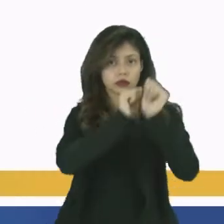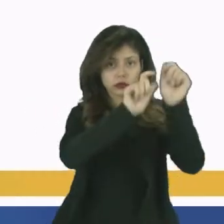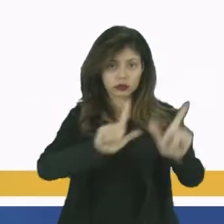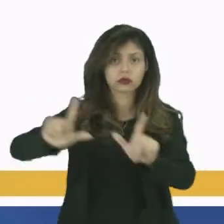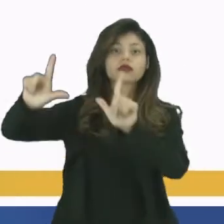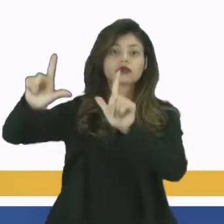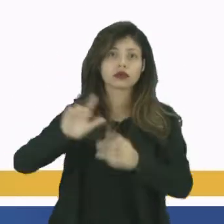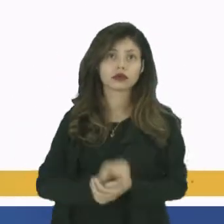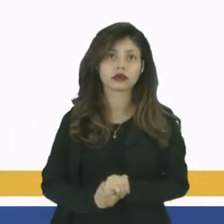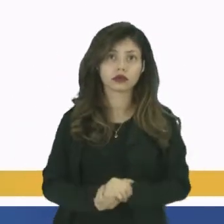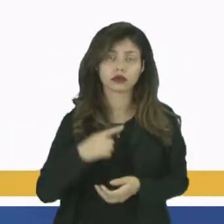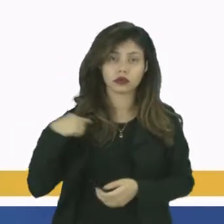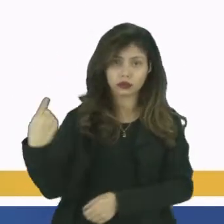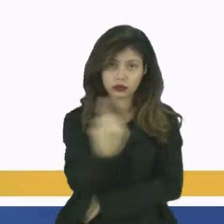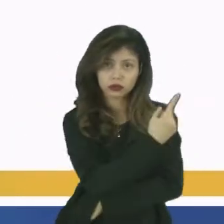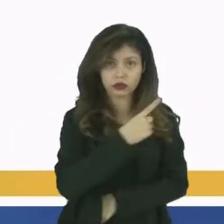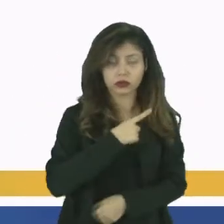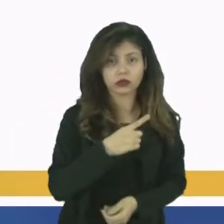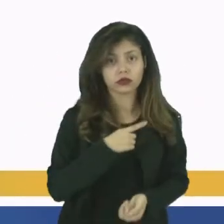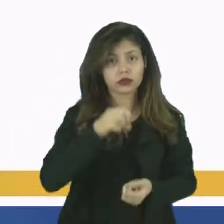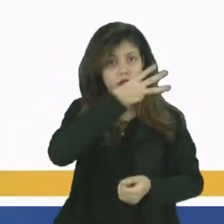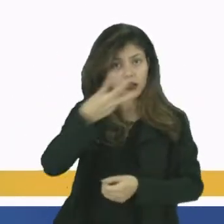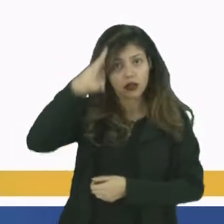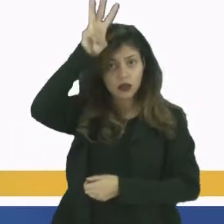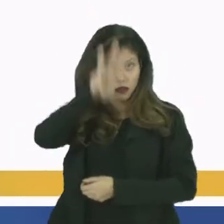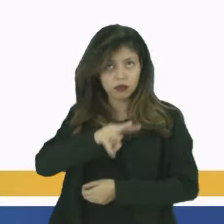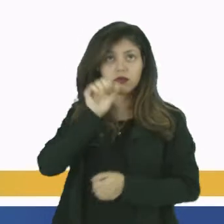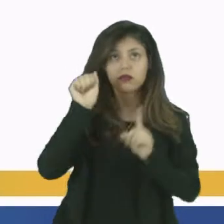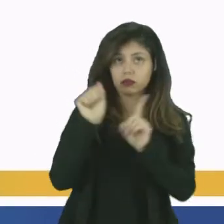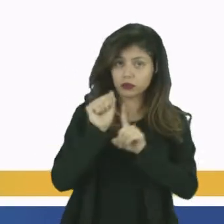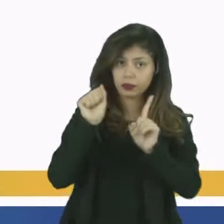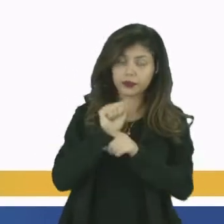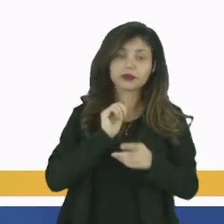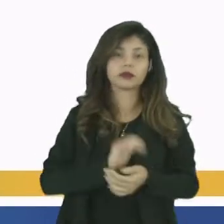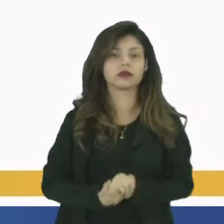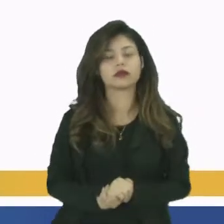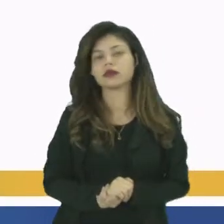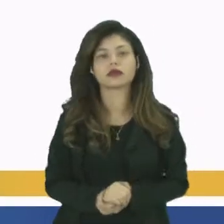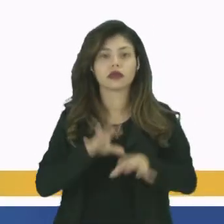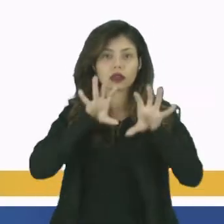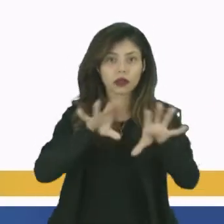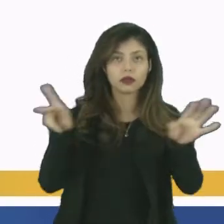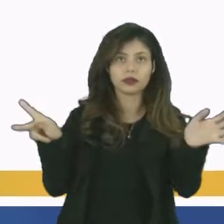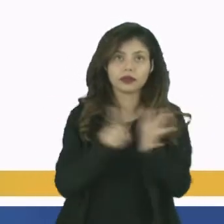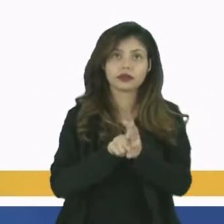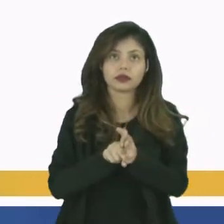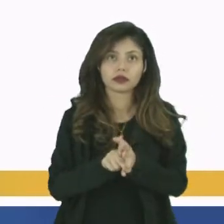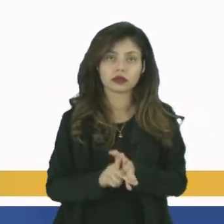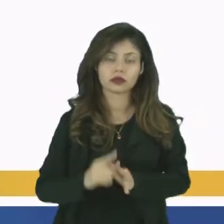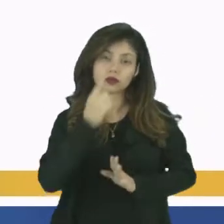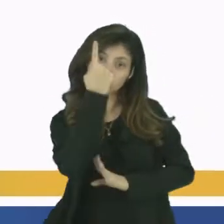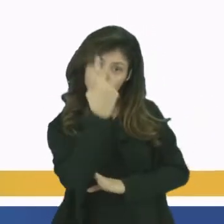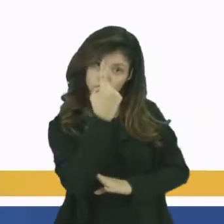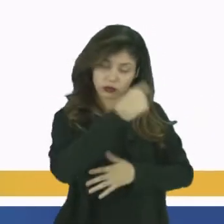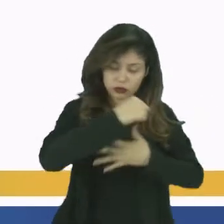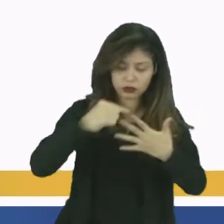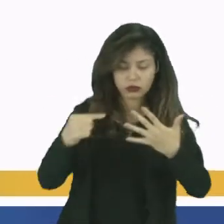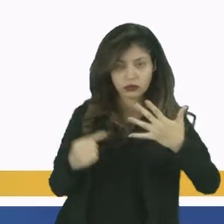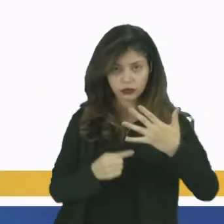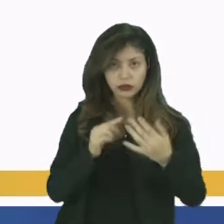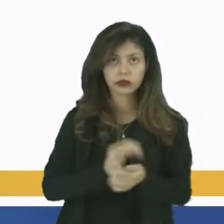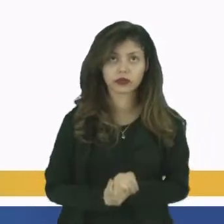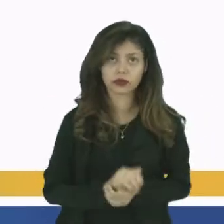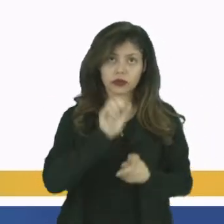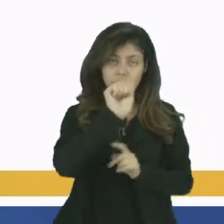no slide. Então, nós temos uma matriz A e nela só temos um elemento,